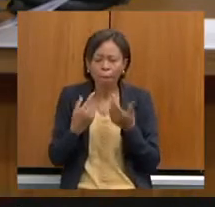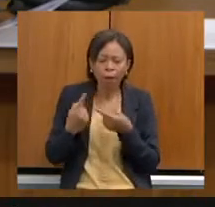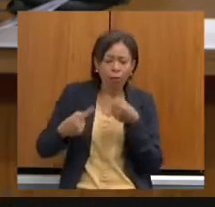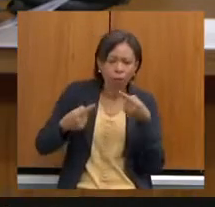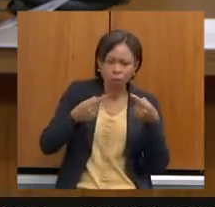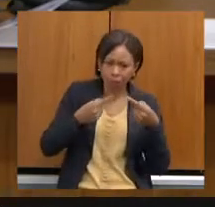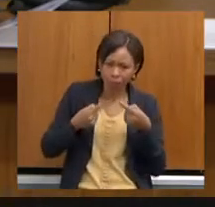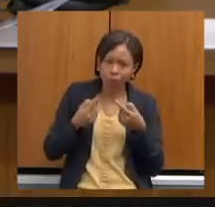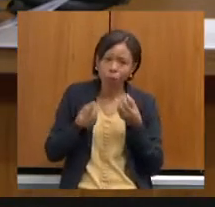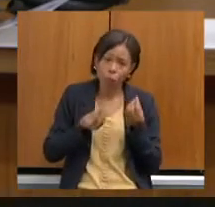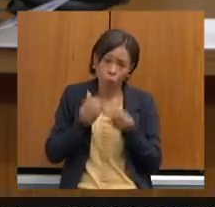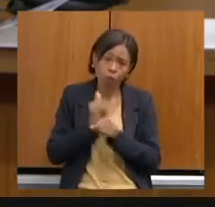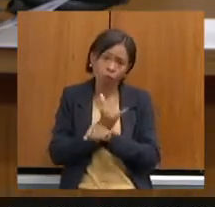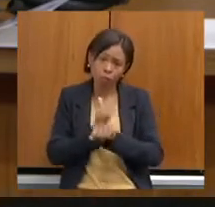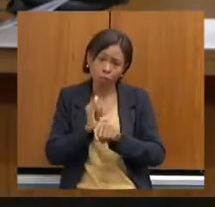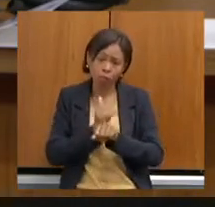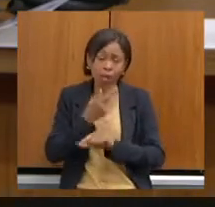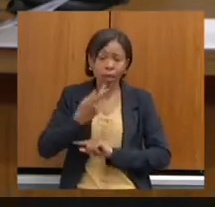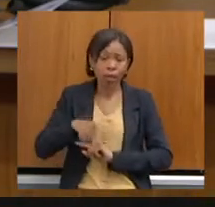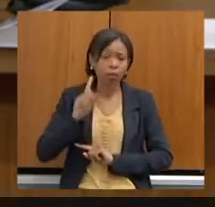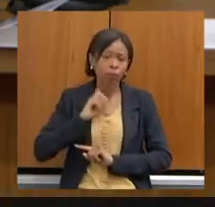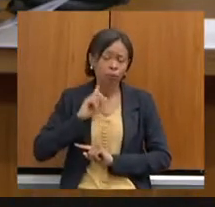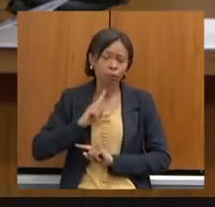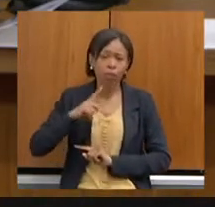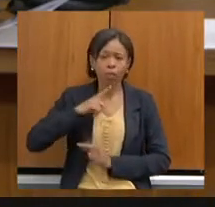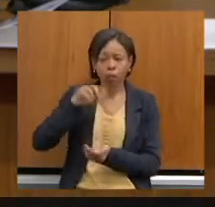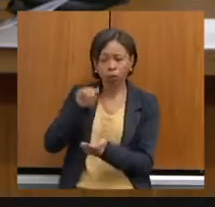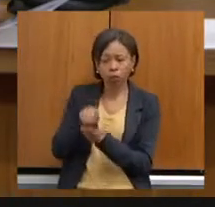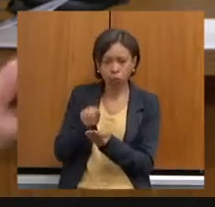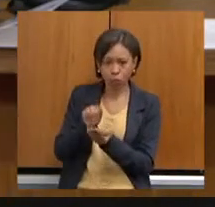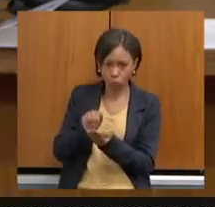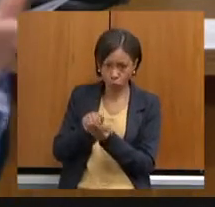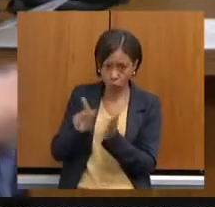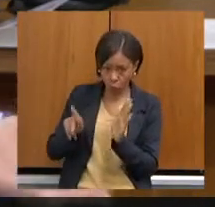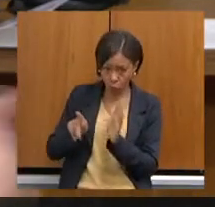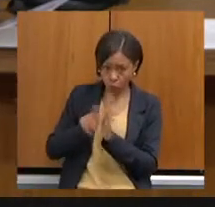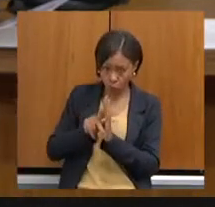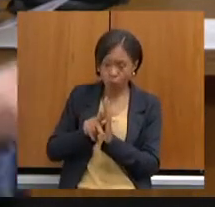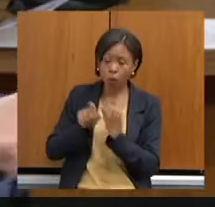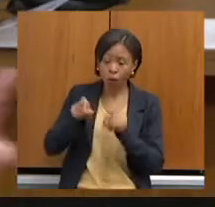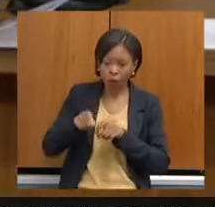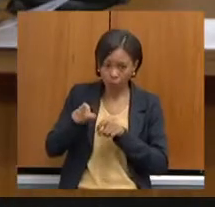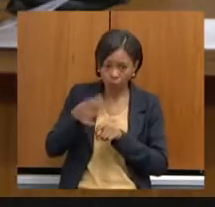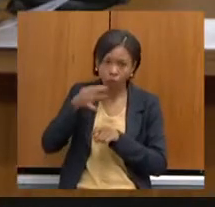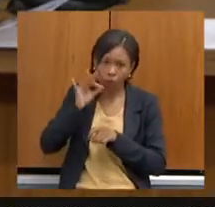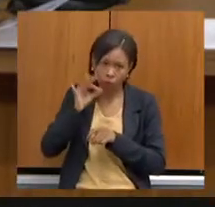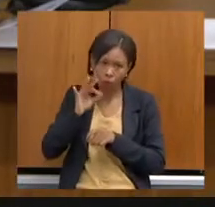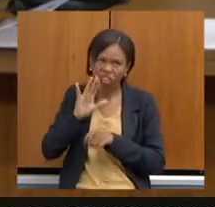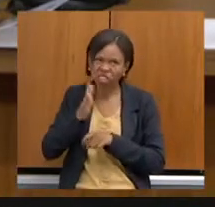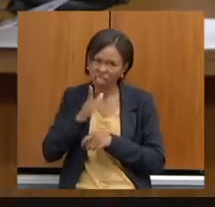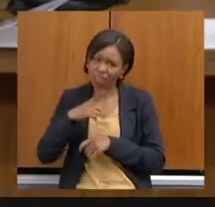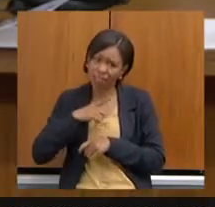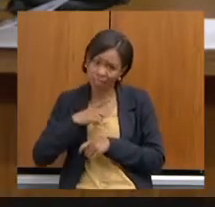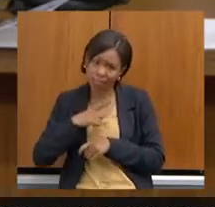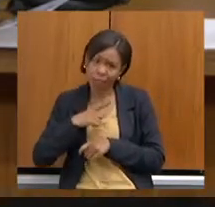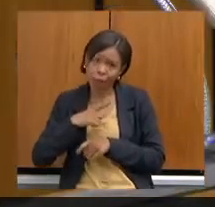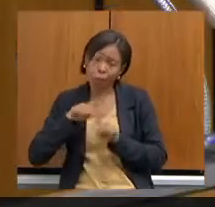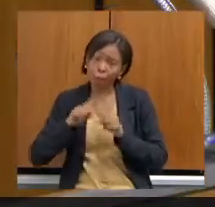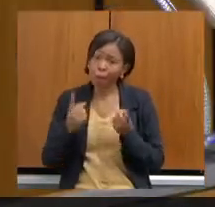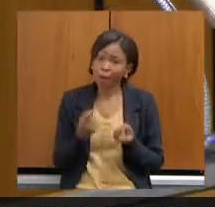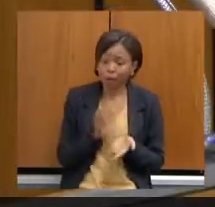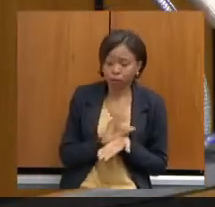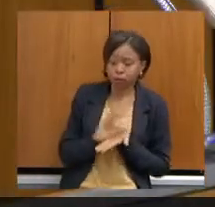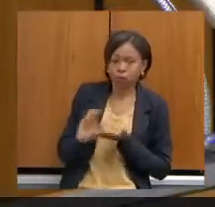nós temos em Minas Gerais estruturado o nosso fundo Estadual de cafeicultura que já existe na verdade não tem a porta e o